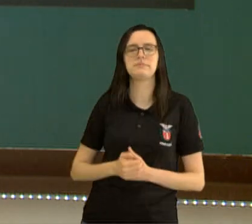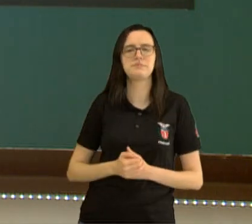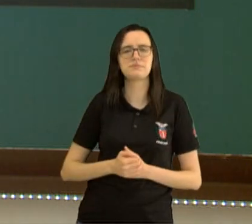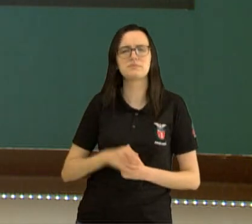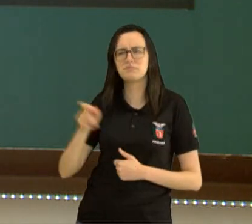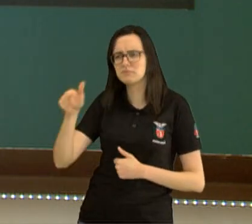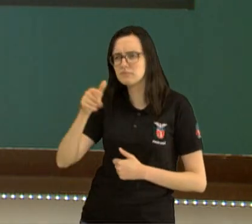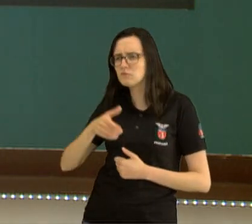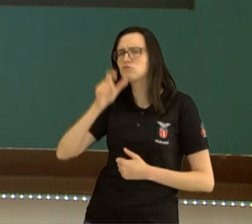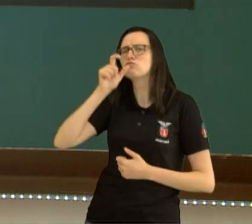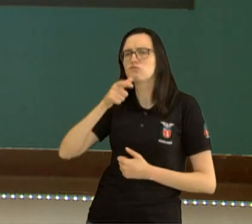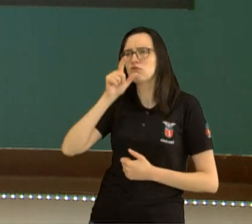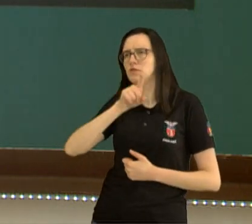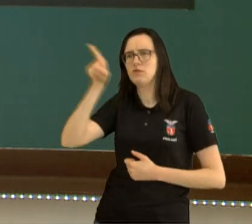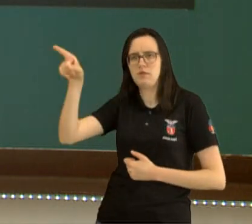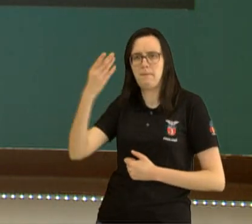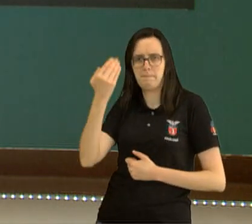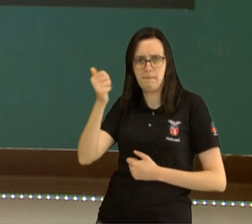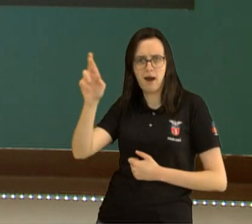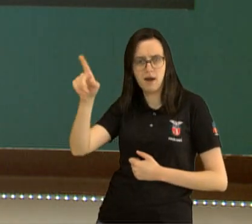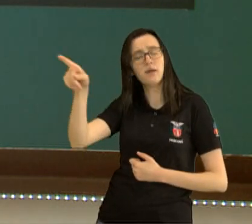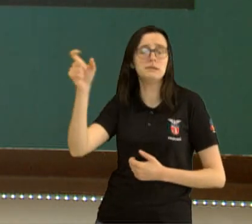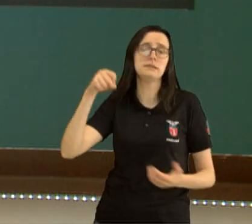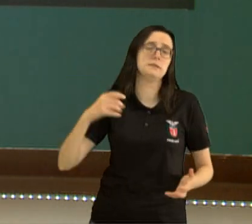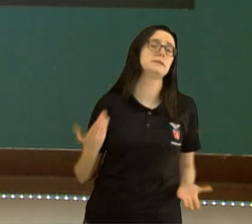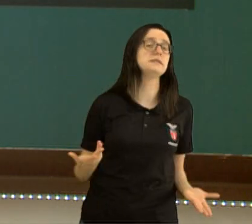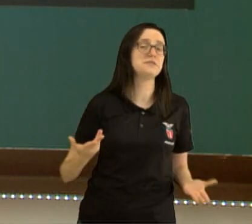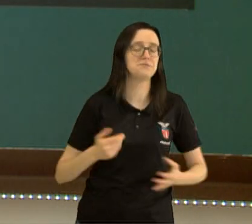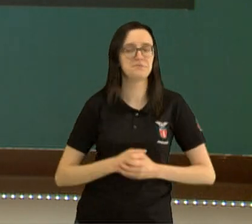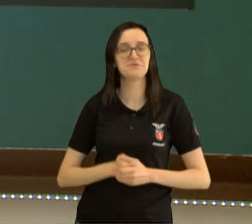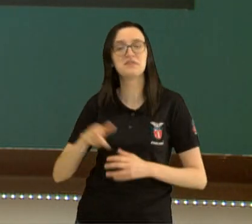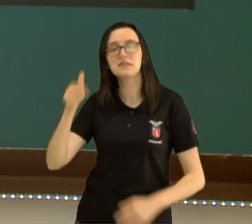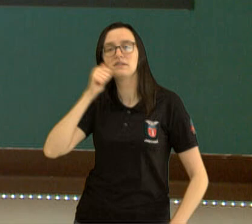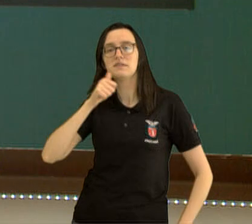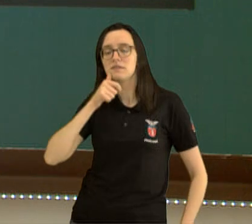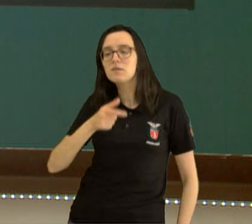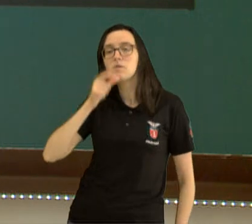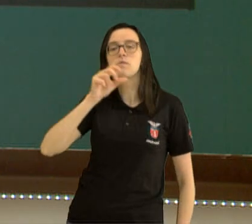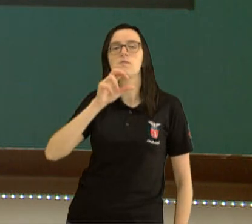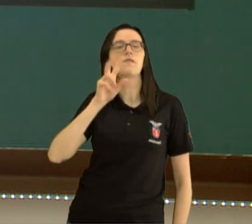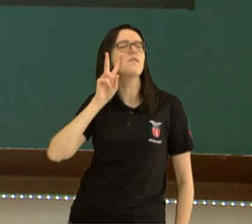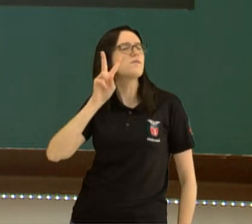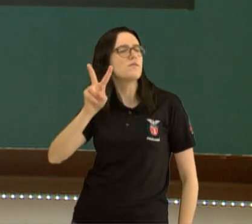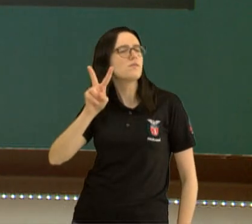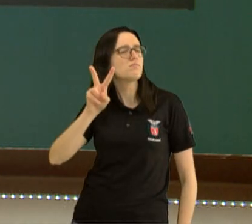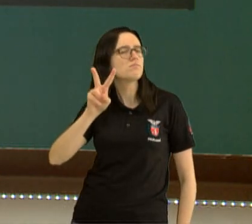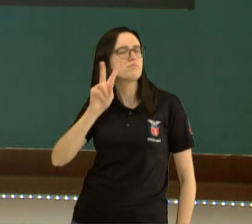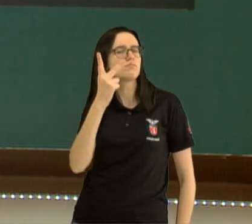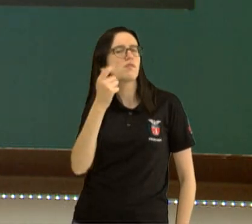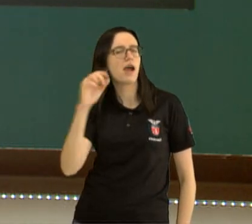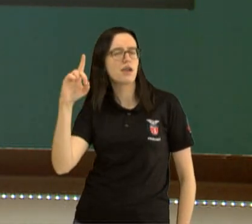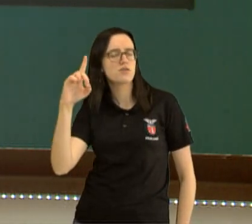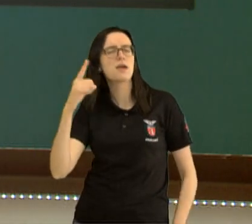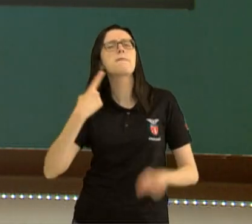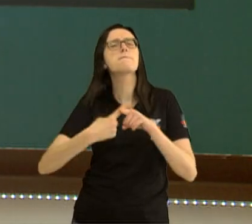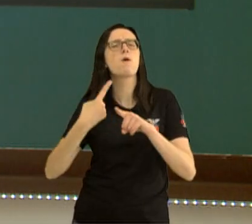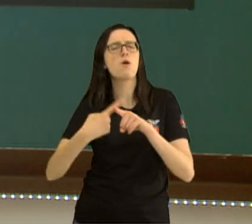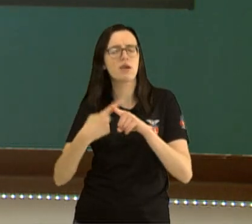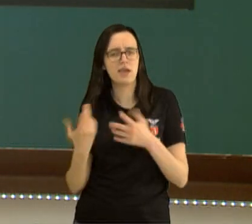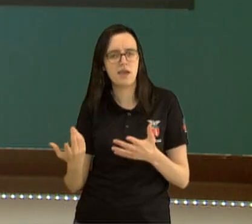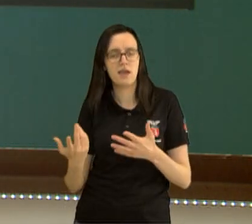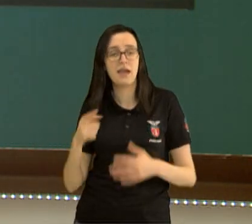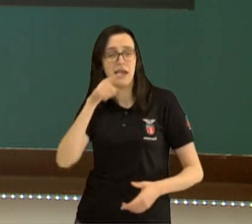Ela tomou alguns drinks lá no ice bar? Yes, she had some drinks. No caso aqui, o verbo have, ele é um